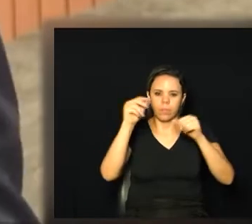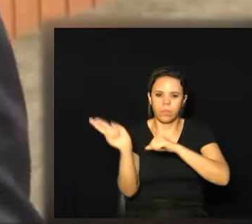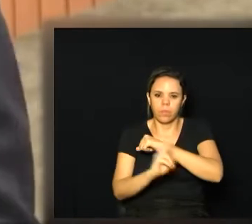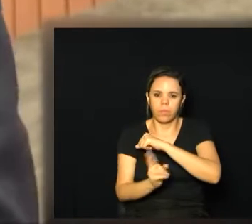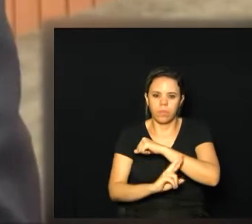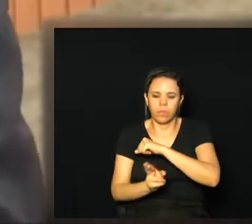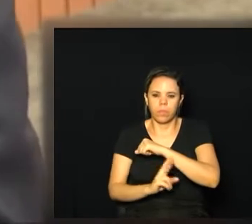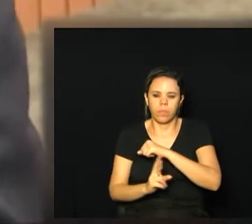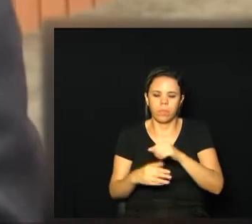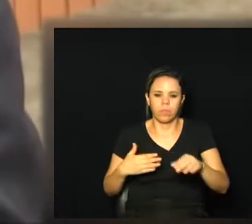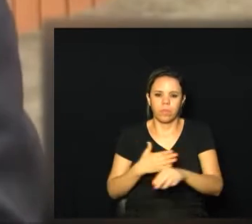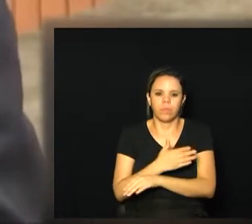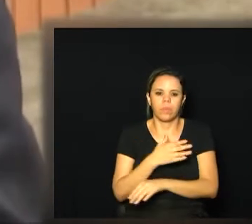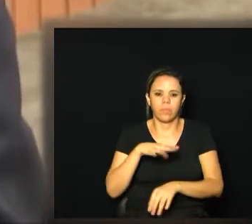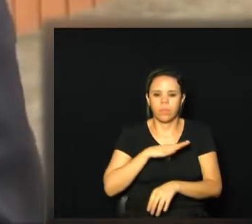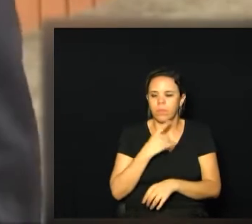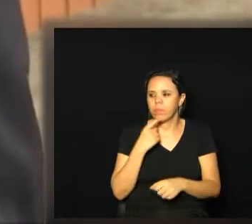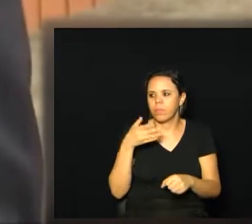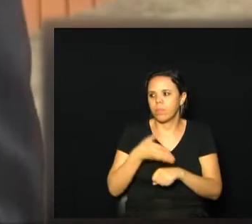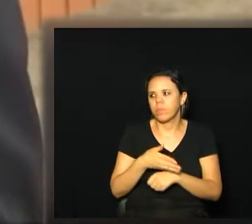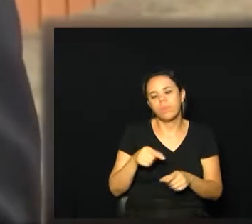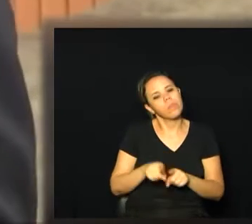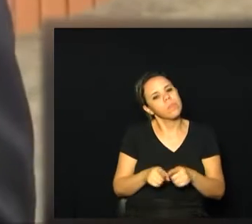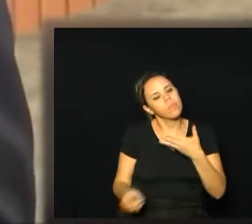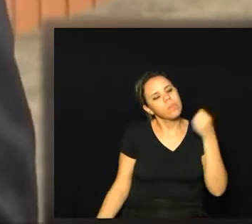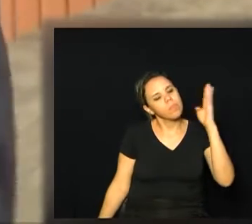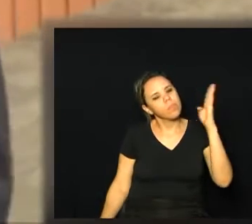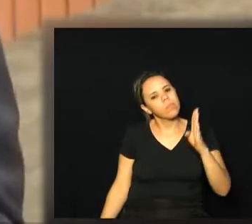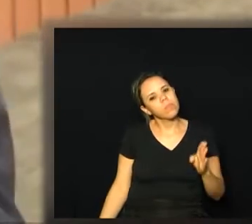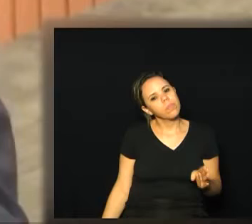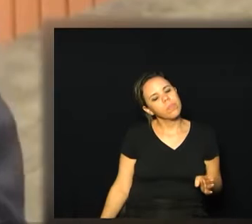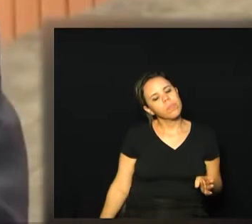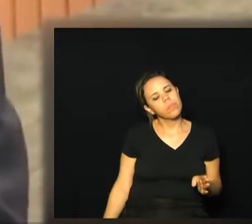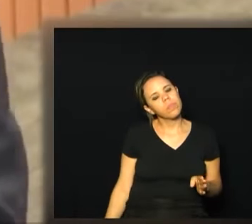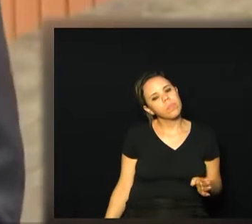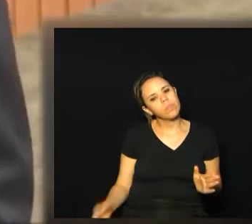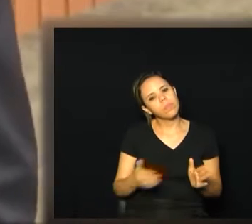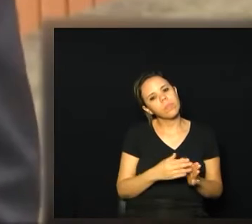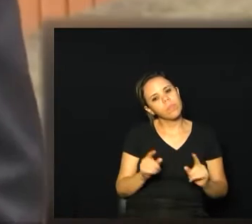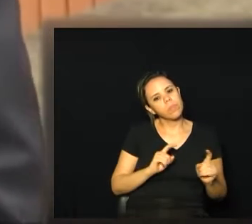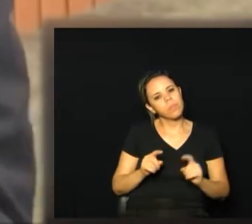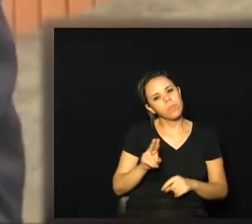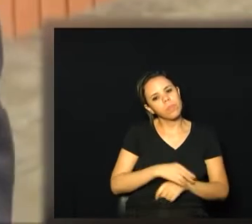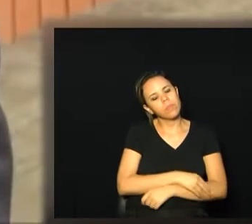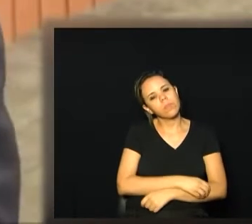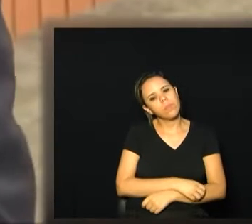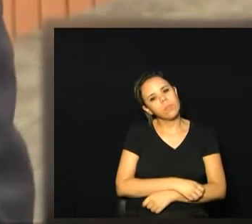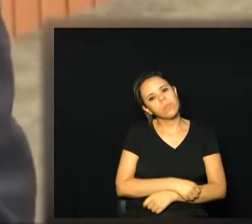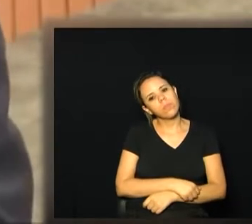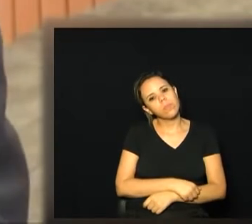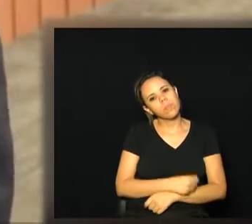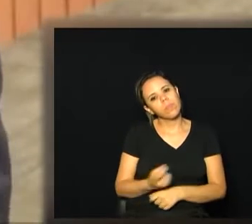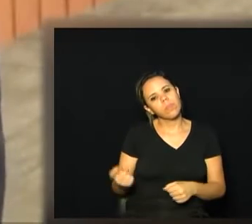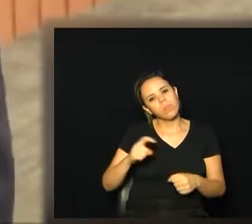que cruzam, que cortam a cidade de Campinas, são as melhores do Brasil. Inclusive, durante a sessão, eu usei a expressão e